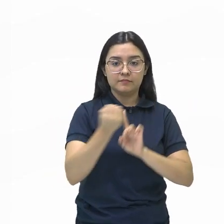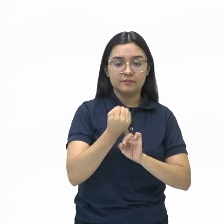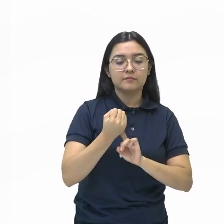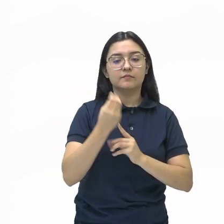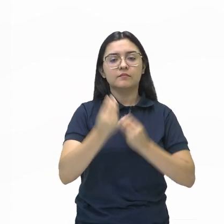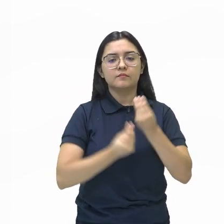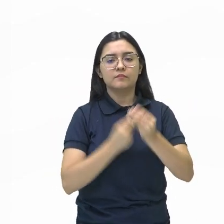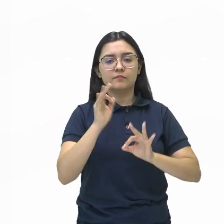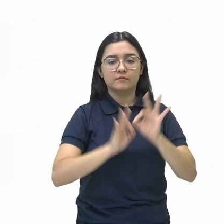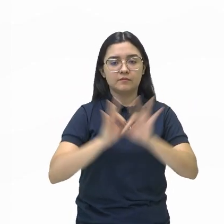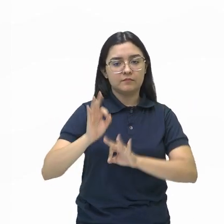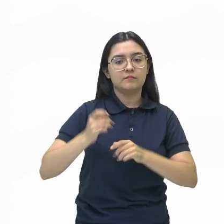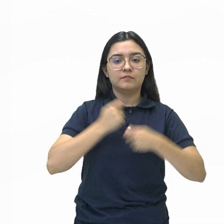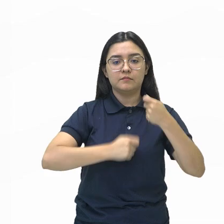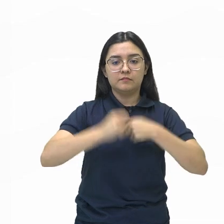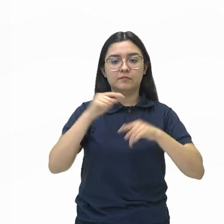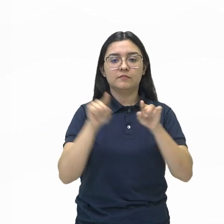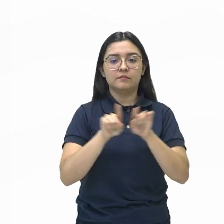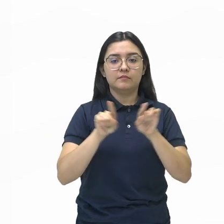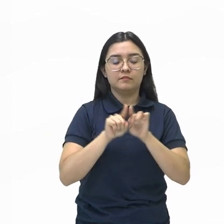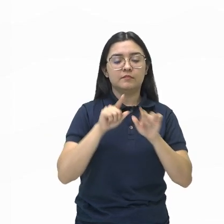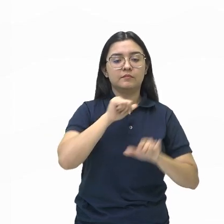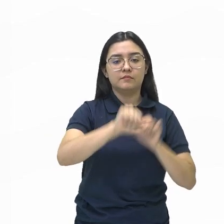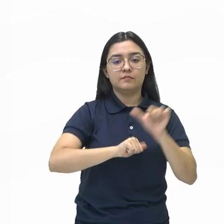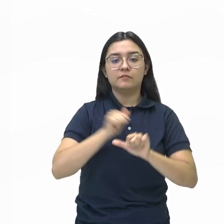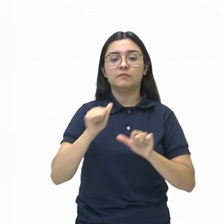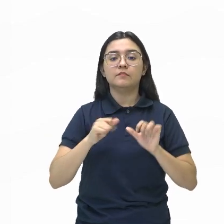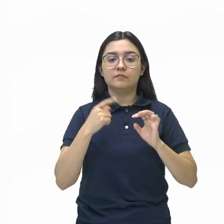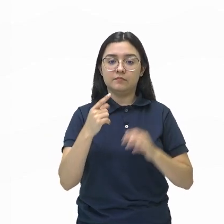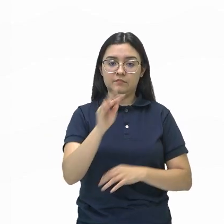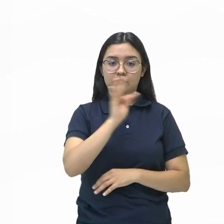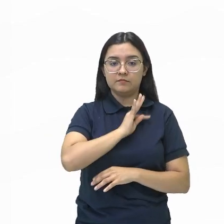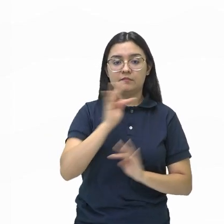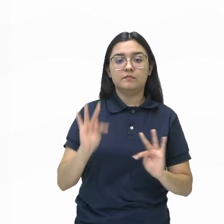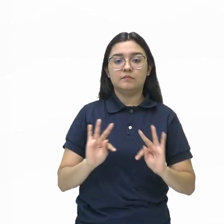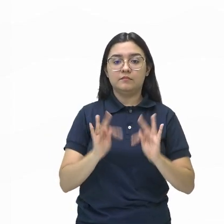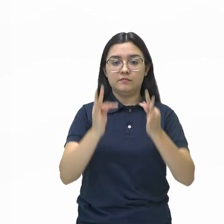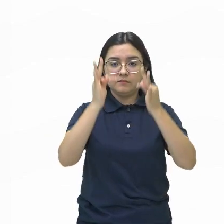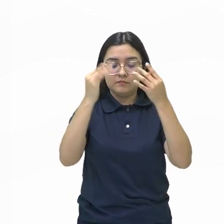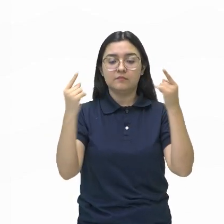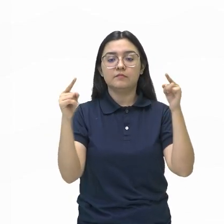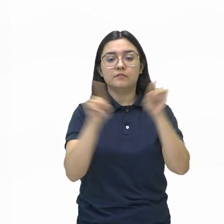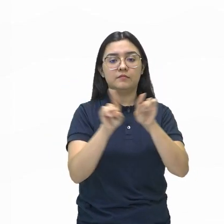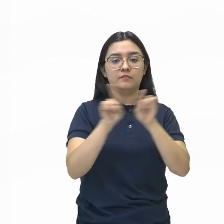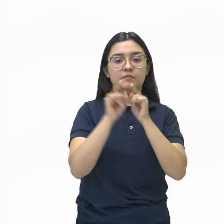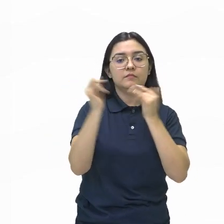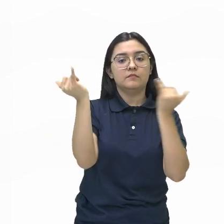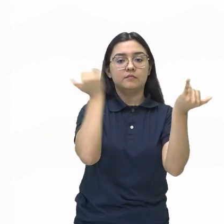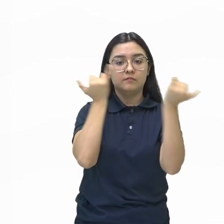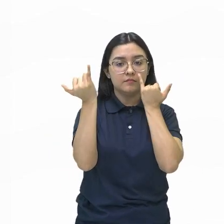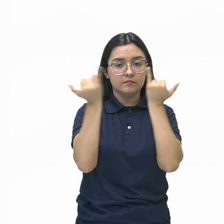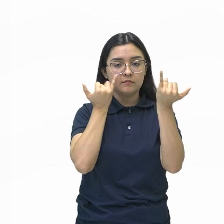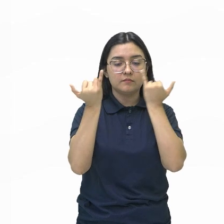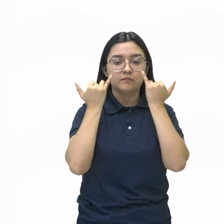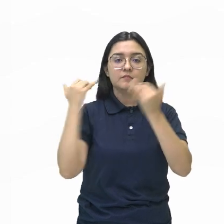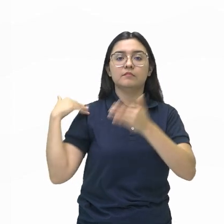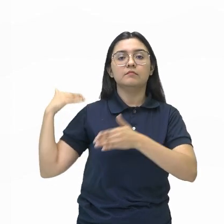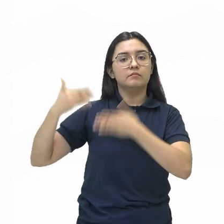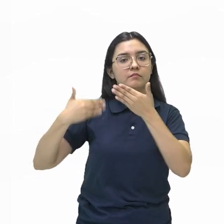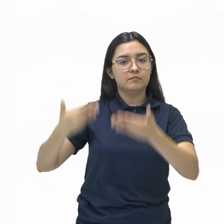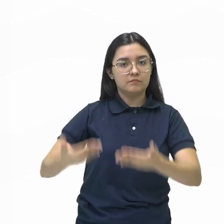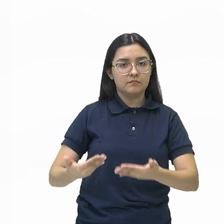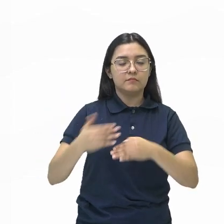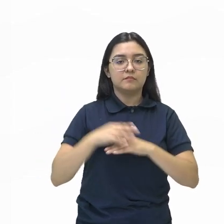formas de organização econômica e transformações técnicas, tecnológicas e informacionais ao longo do